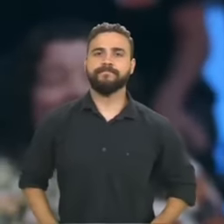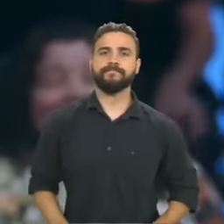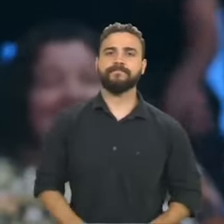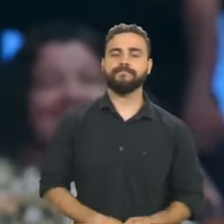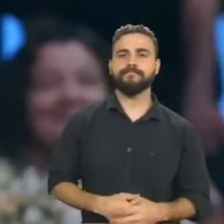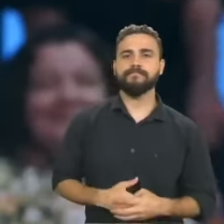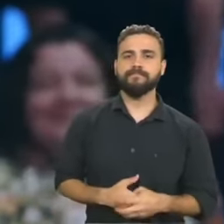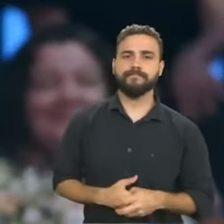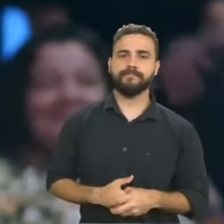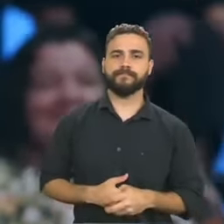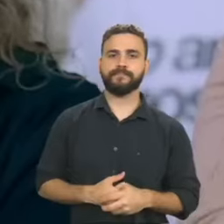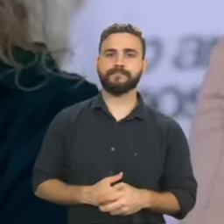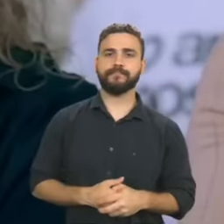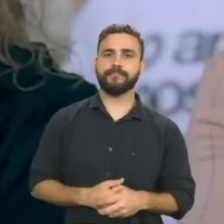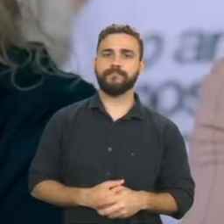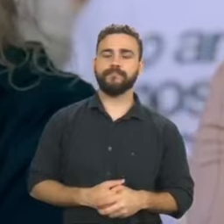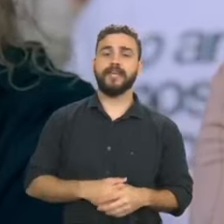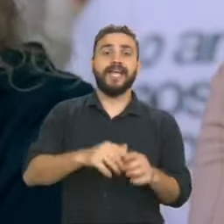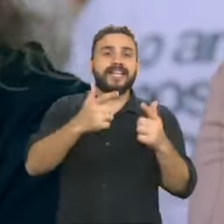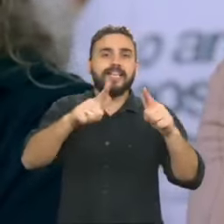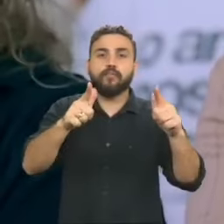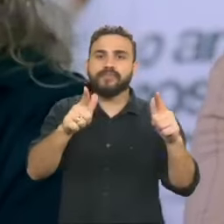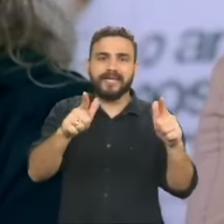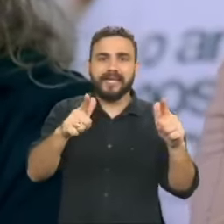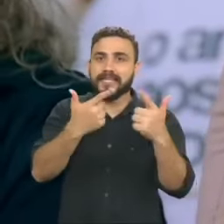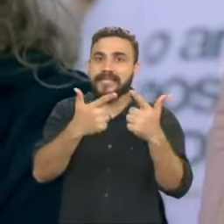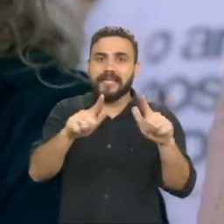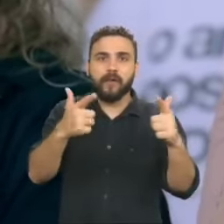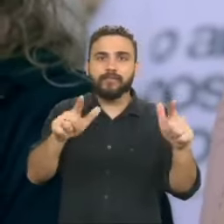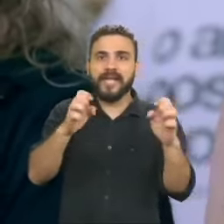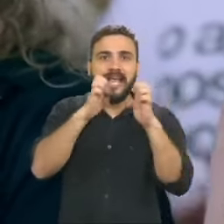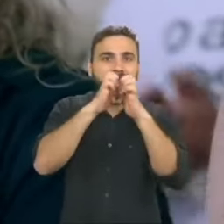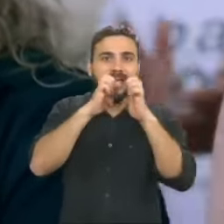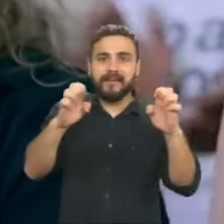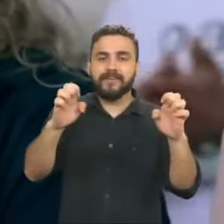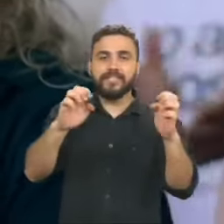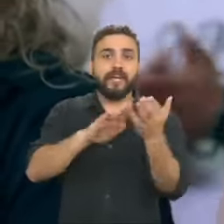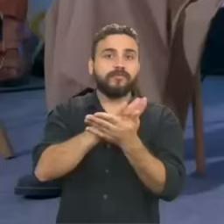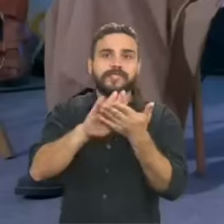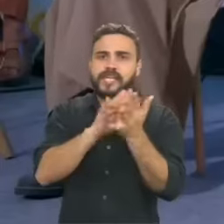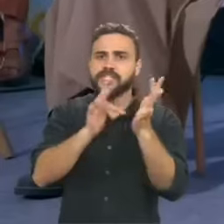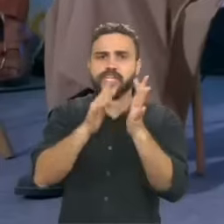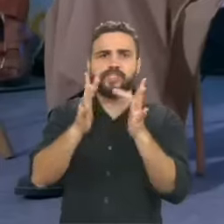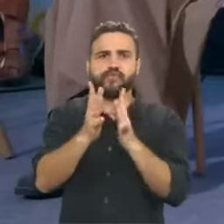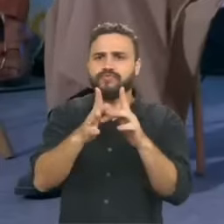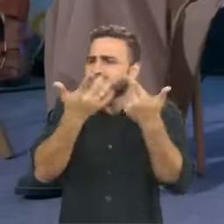mas não tem evangelho sem Jesus. Yes. Então, hey. Jesus...